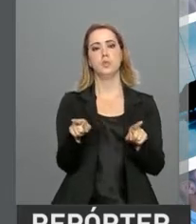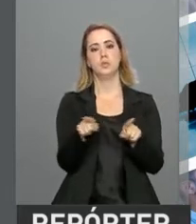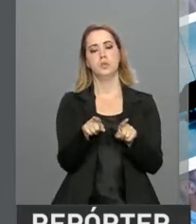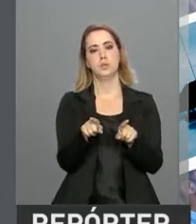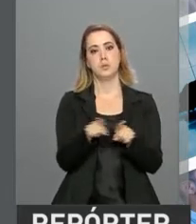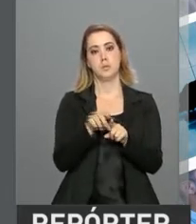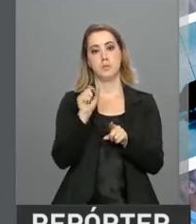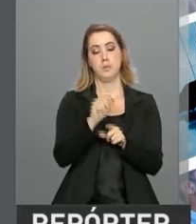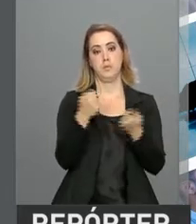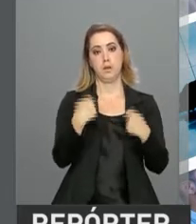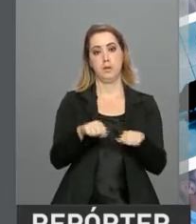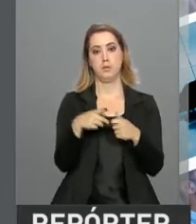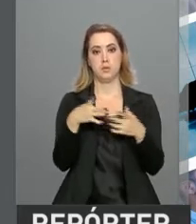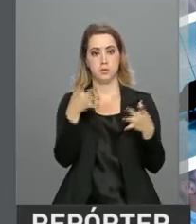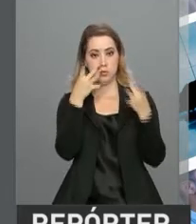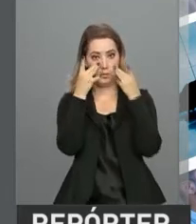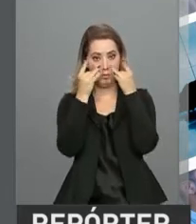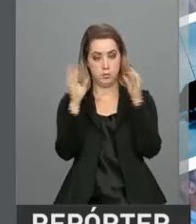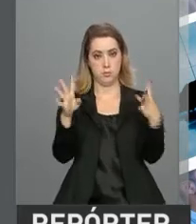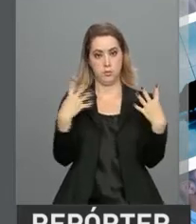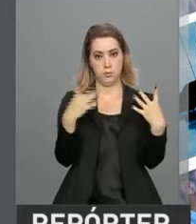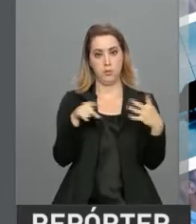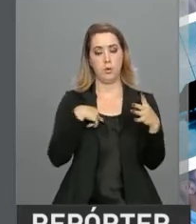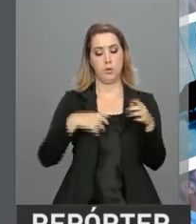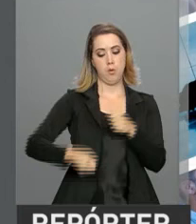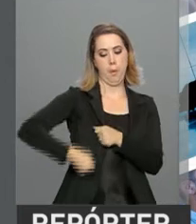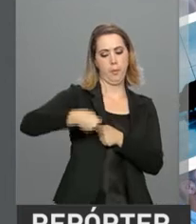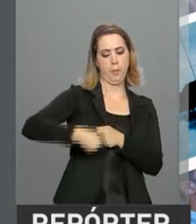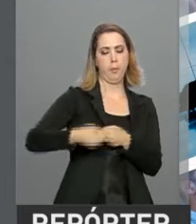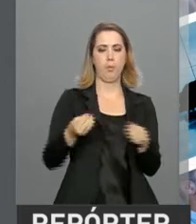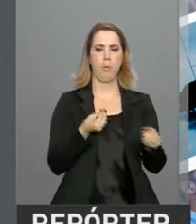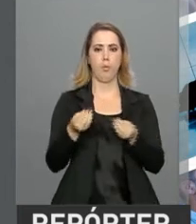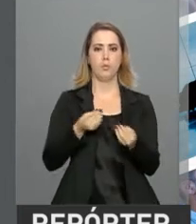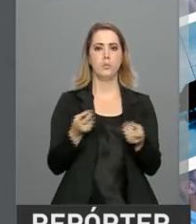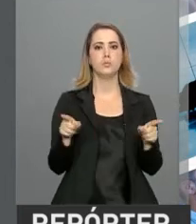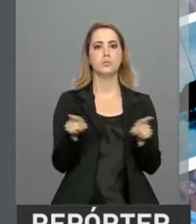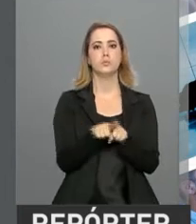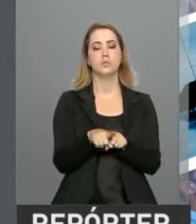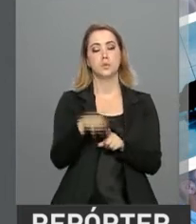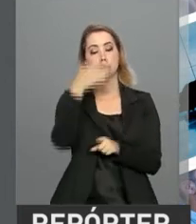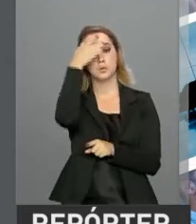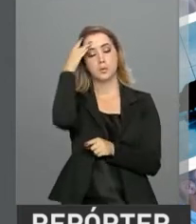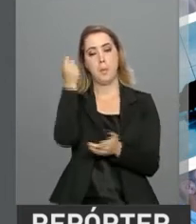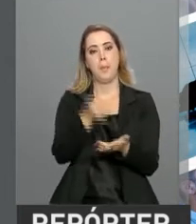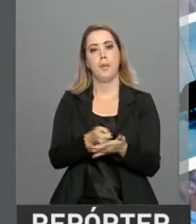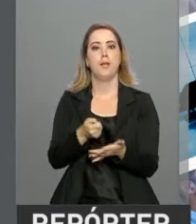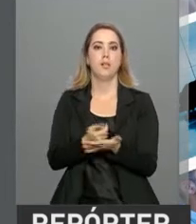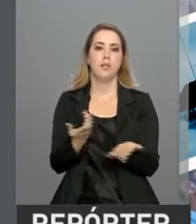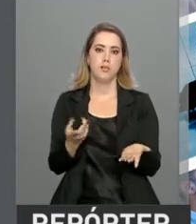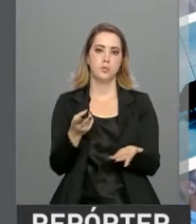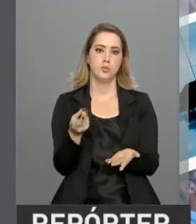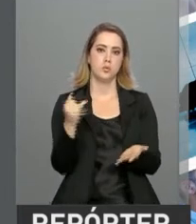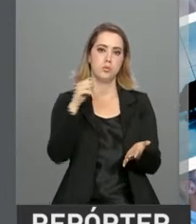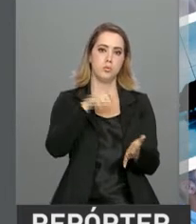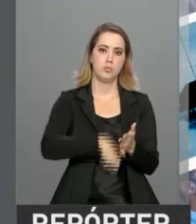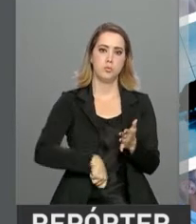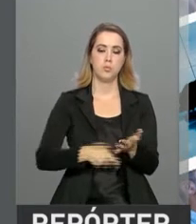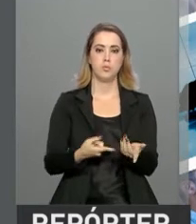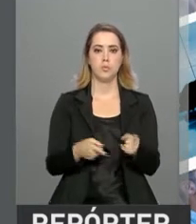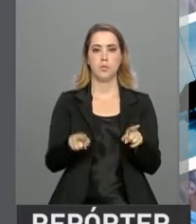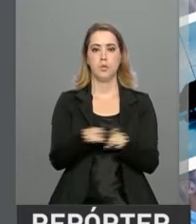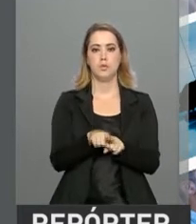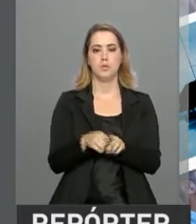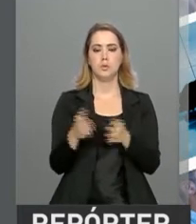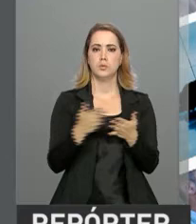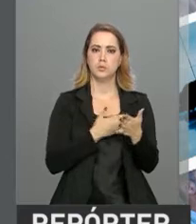alemão é preciso ficar atento às regras de bagagem e saber os limites de isenção para evitar problemas para mais informações sobre